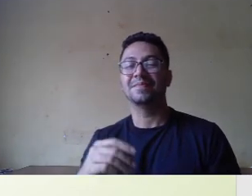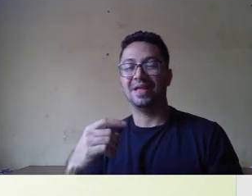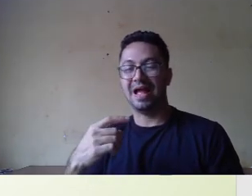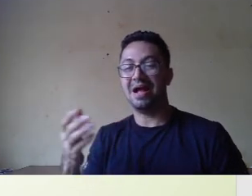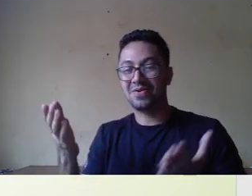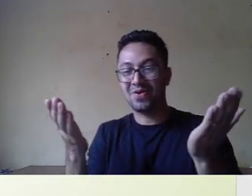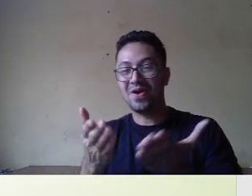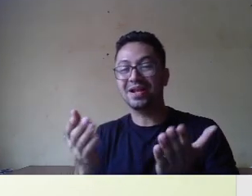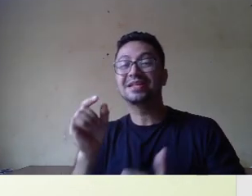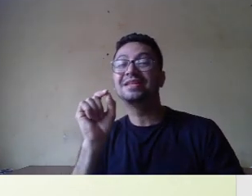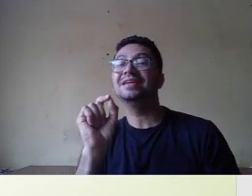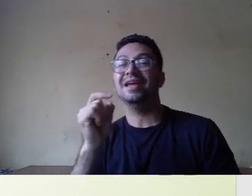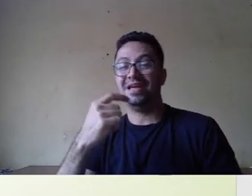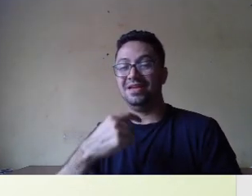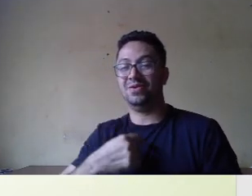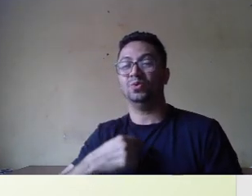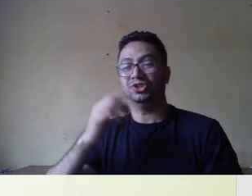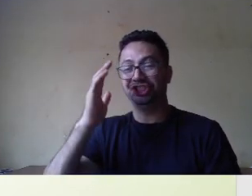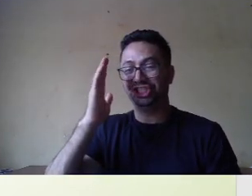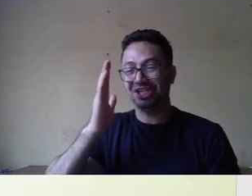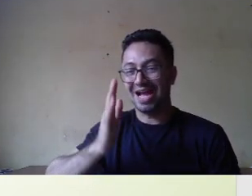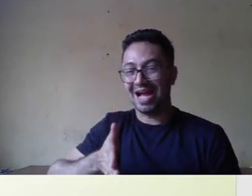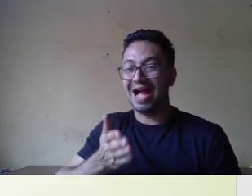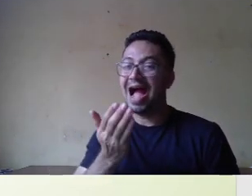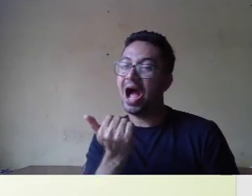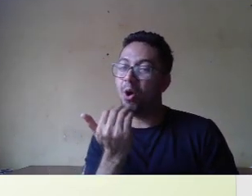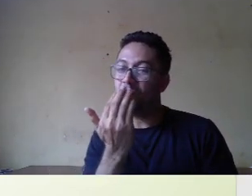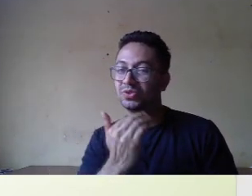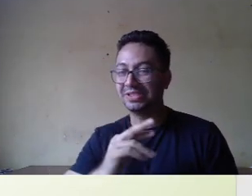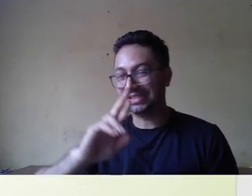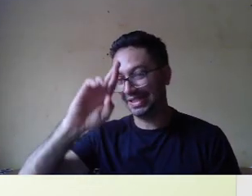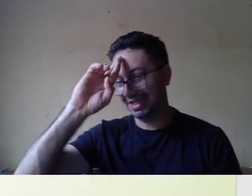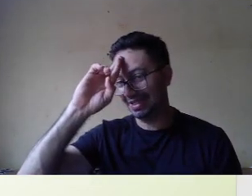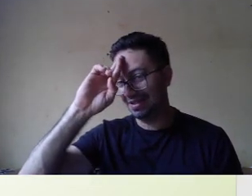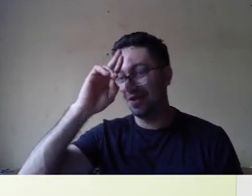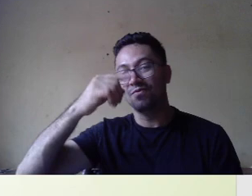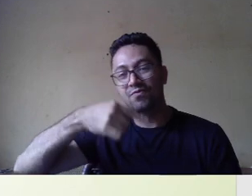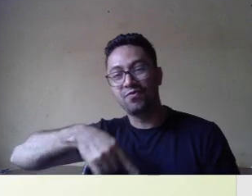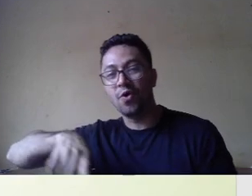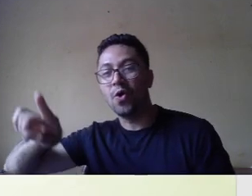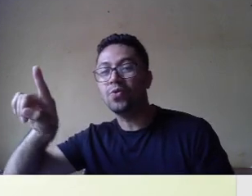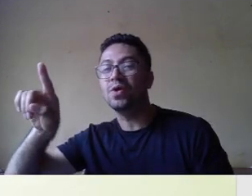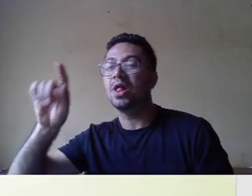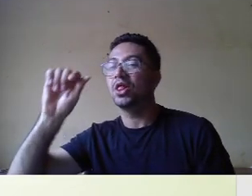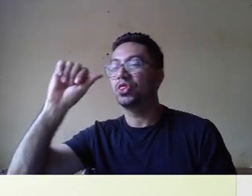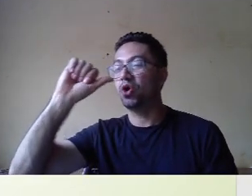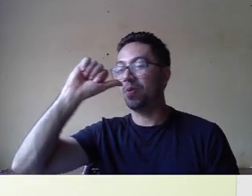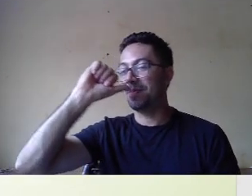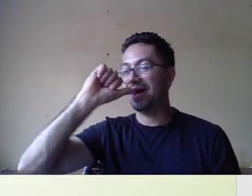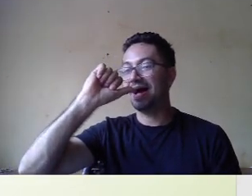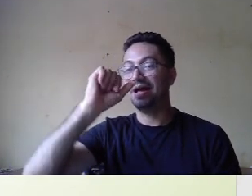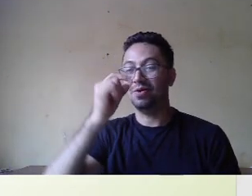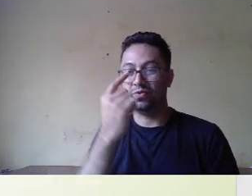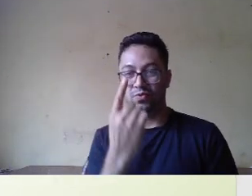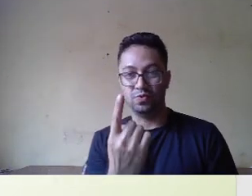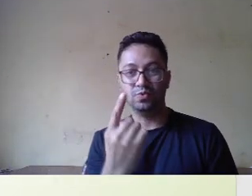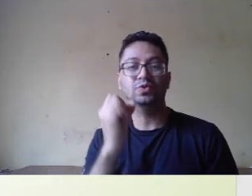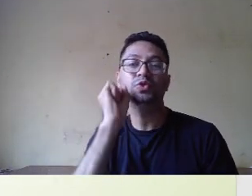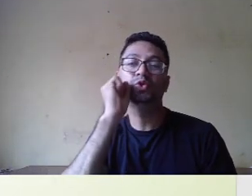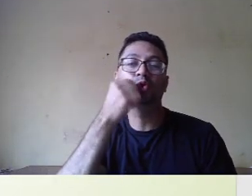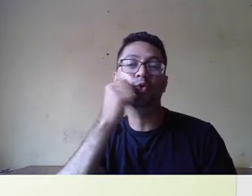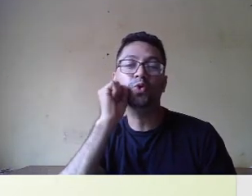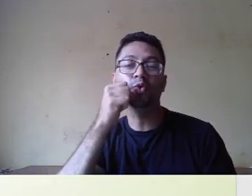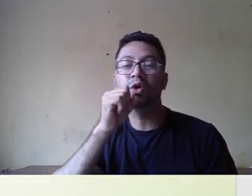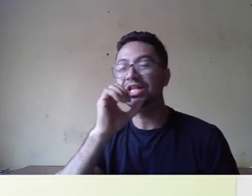só. Agora que eu já almocei, vou tomar